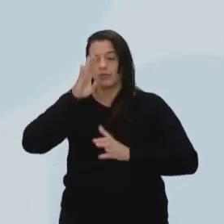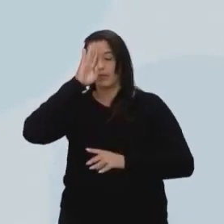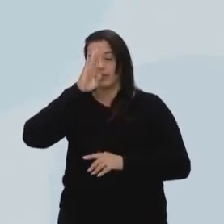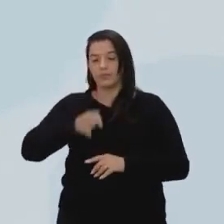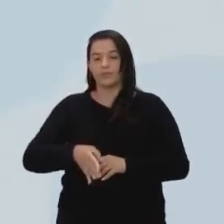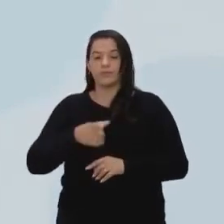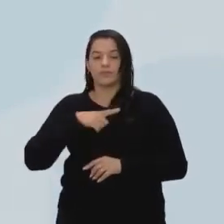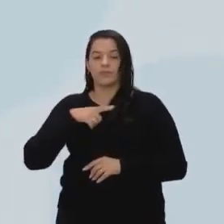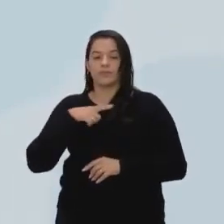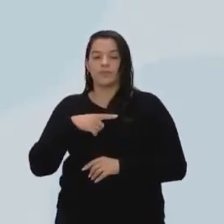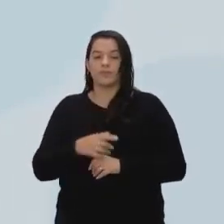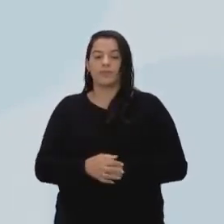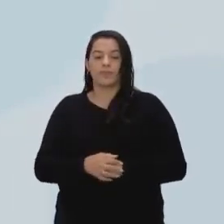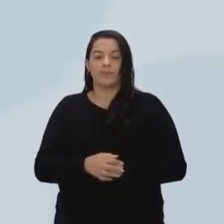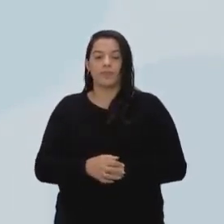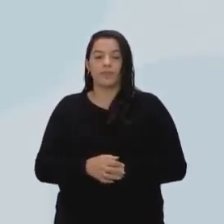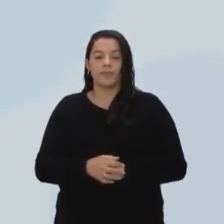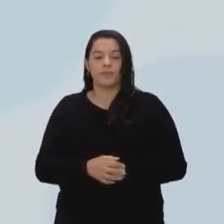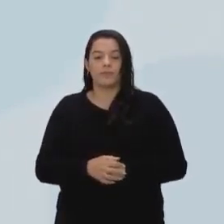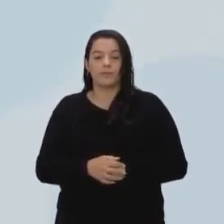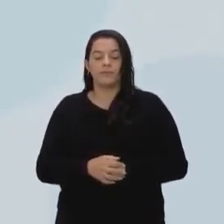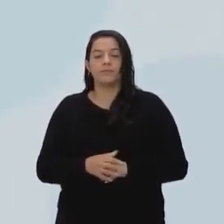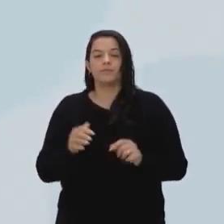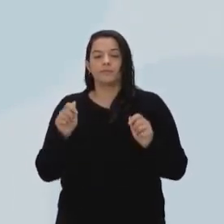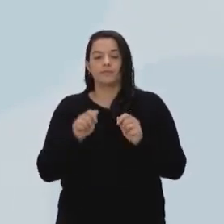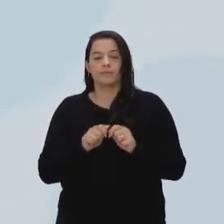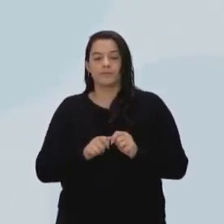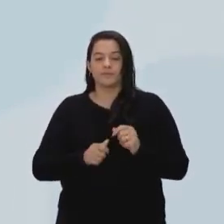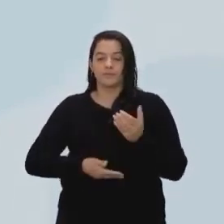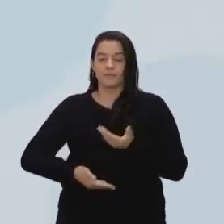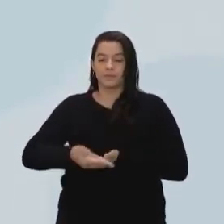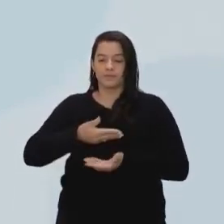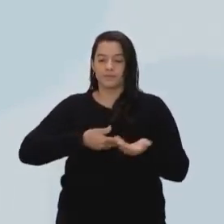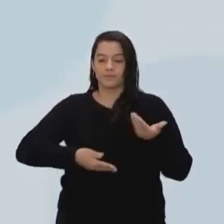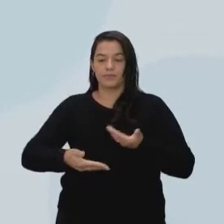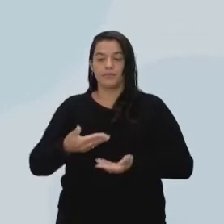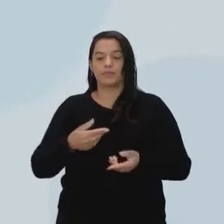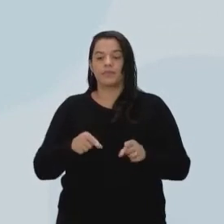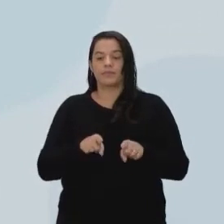uma partícula, vamos falar assim, é feito um compartilhamento de